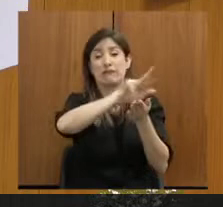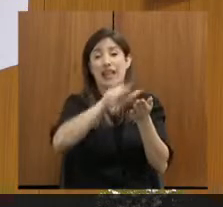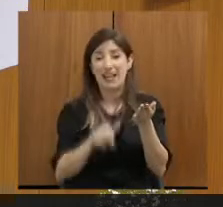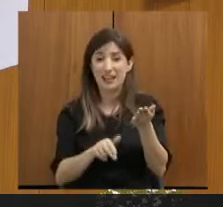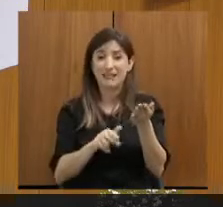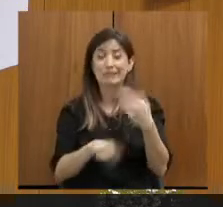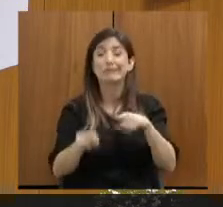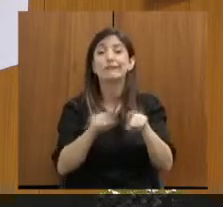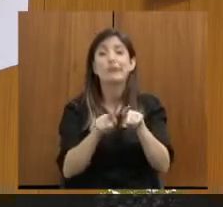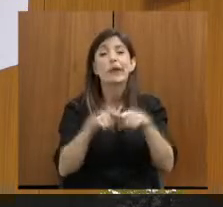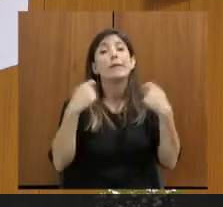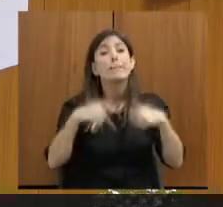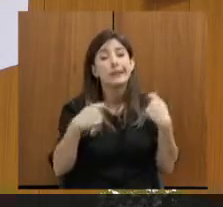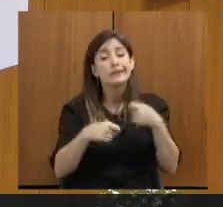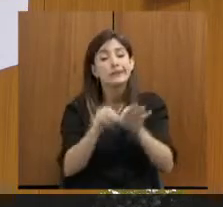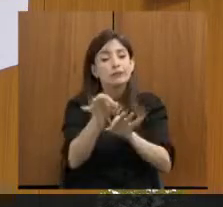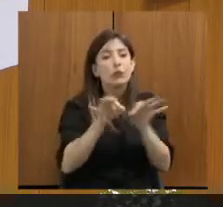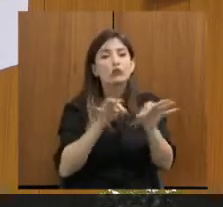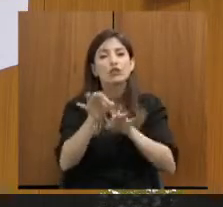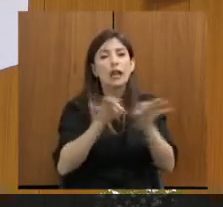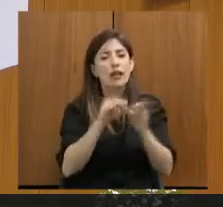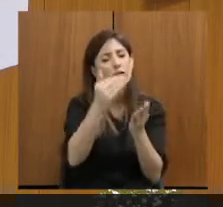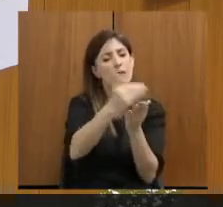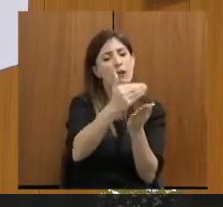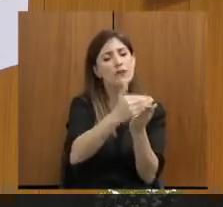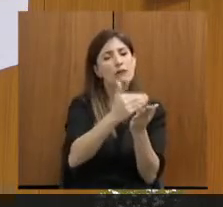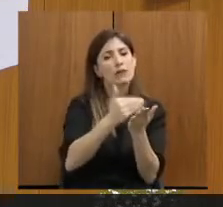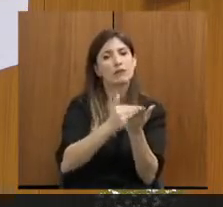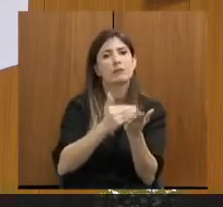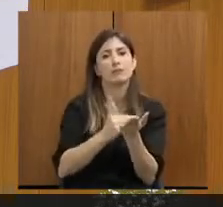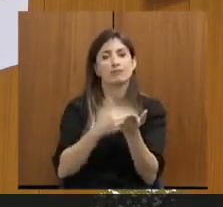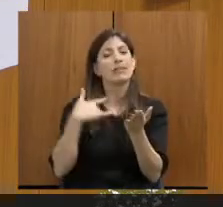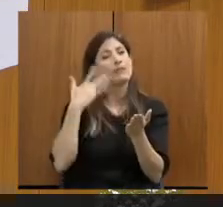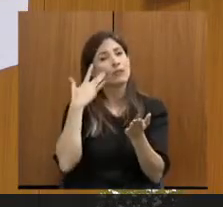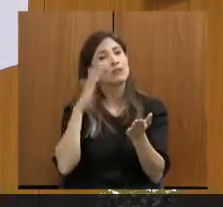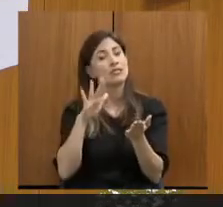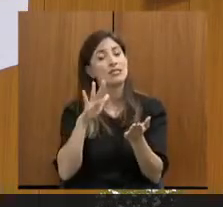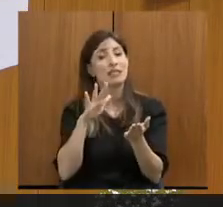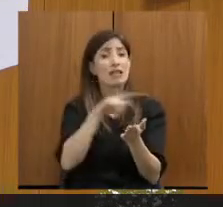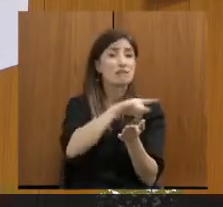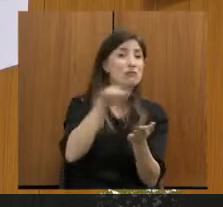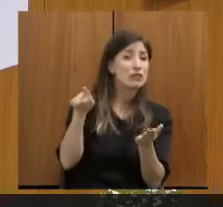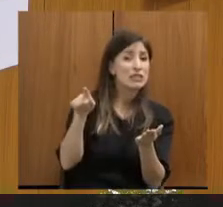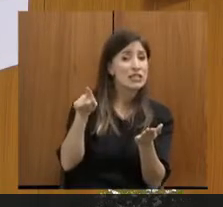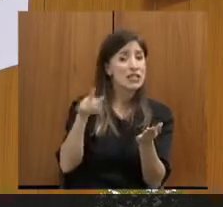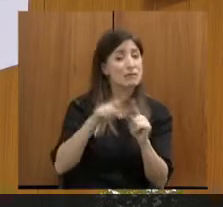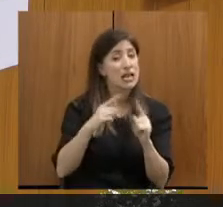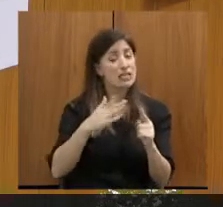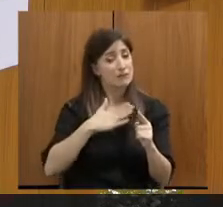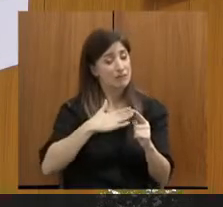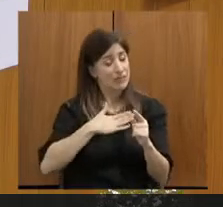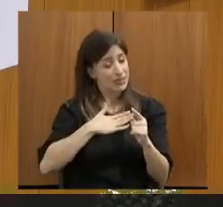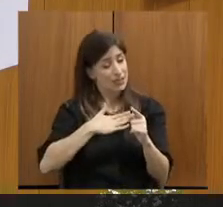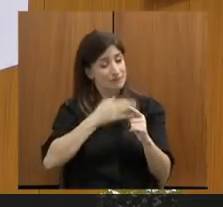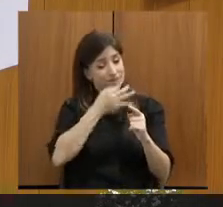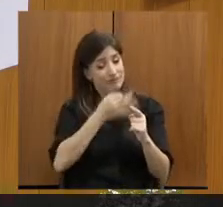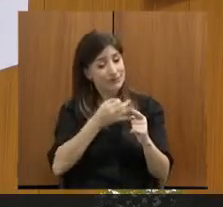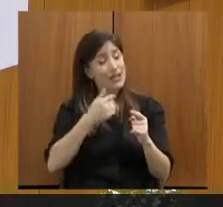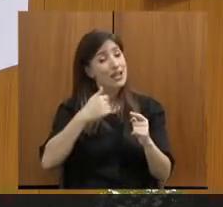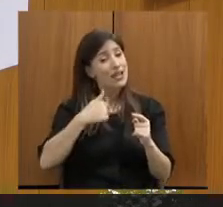você tem que montar um projeto quem é que eu não sei eu falo por mim eu não sei fazer